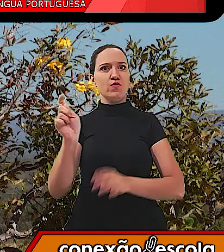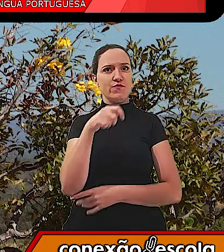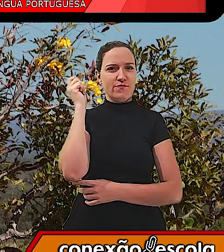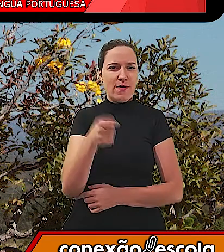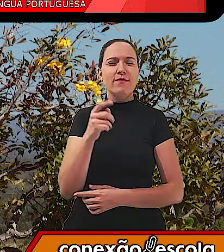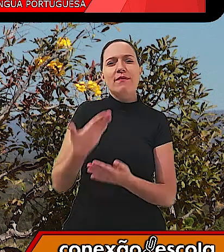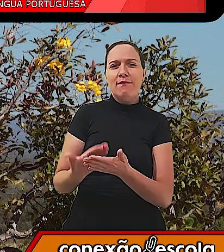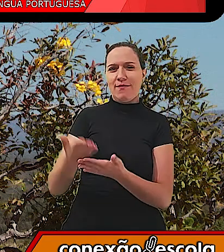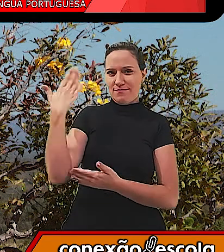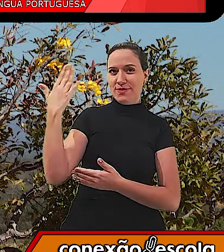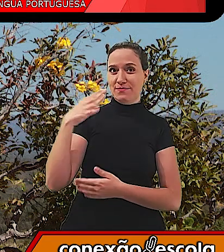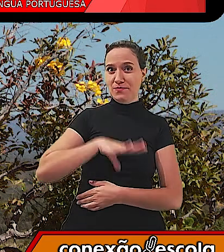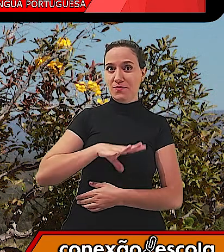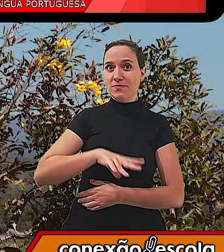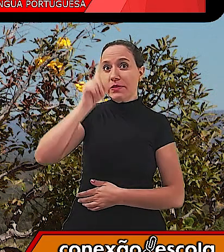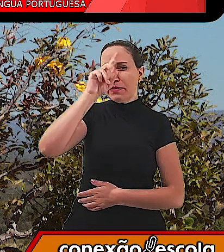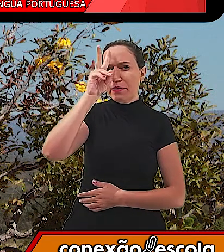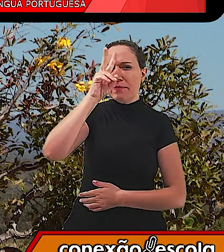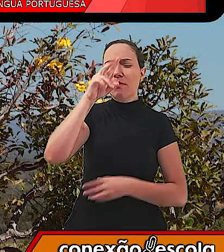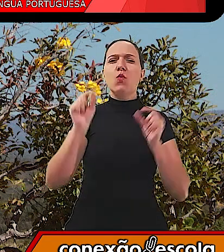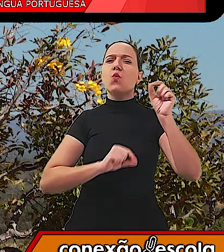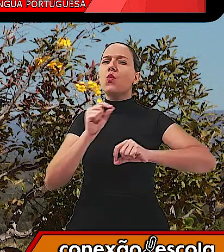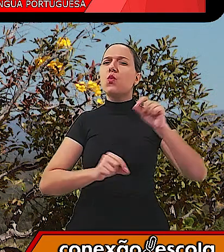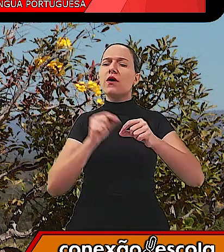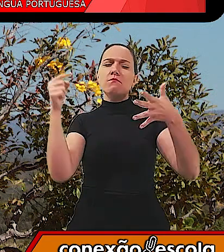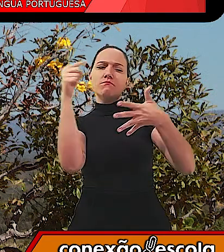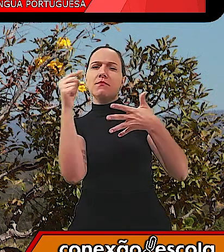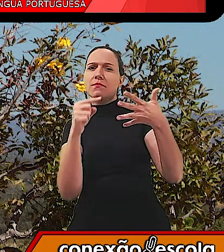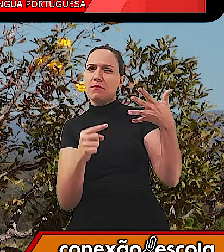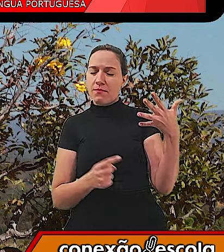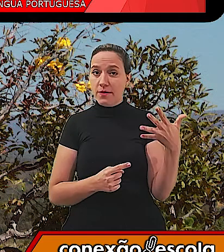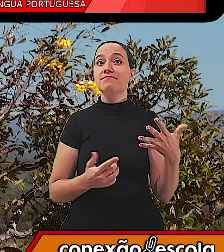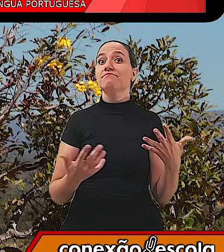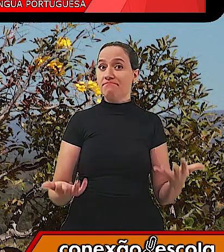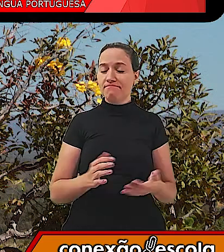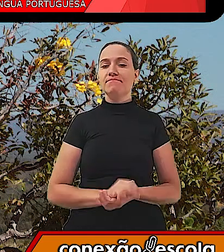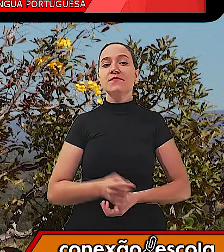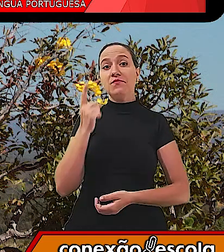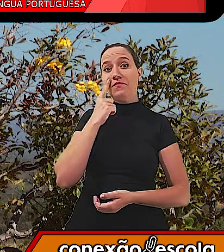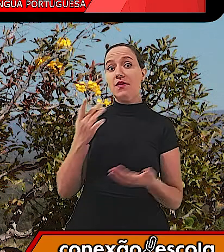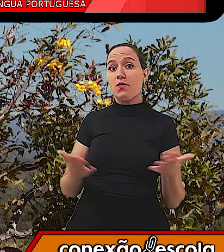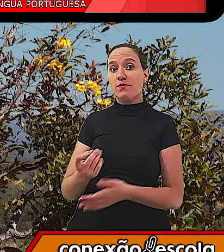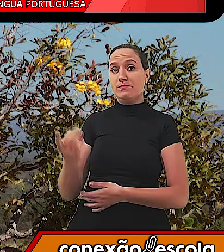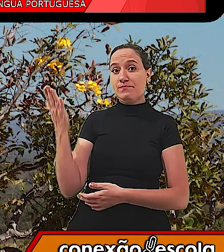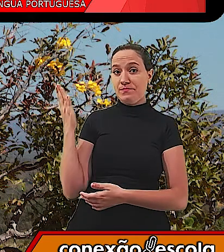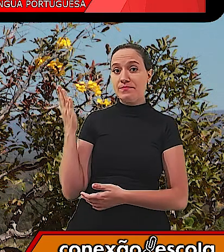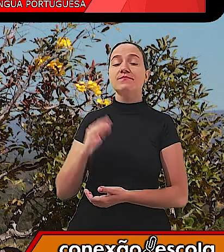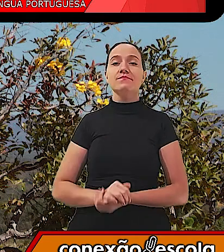língua portuguesa? Os elementos dos contos de fadas? Então, esses são os elementos,